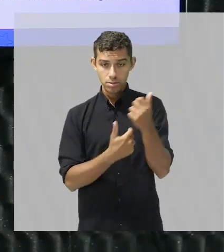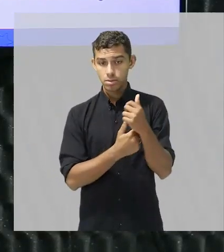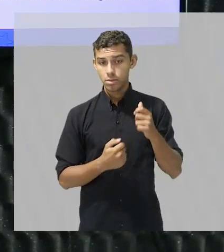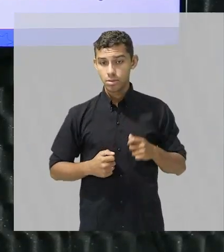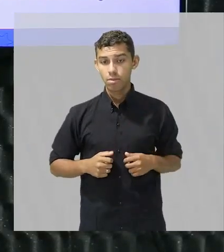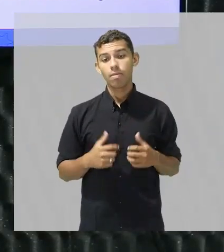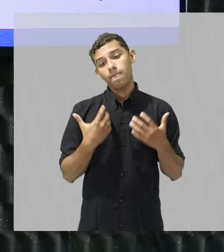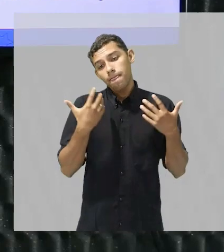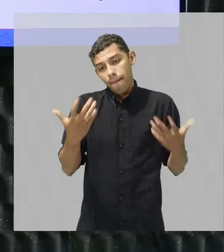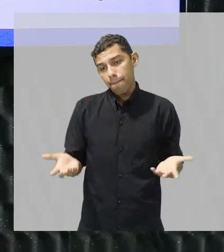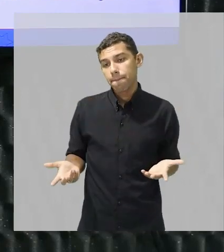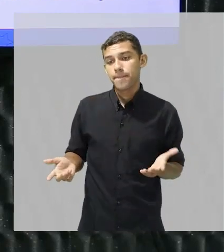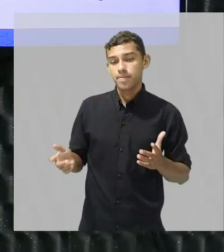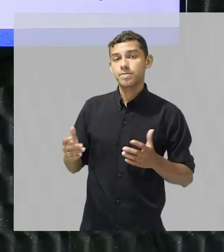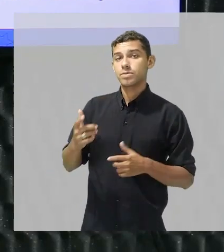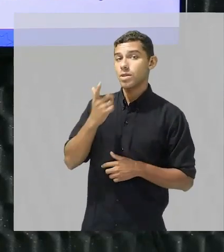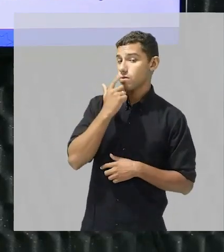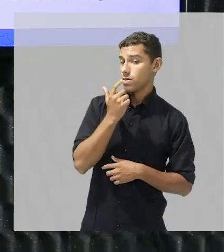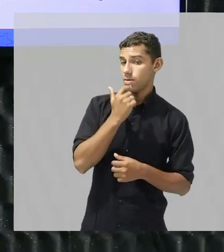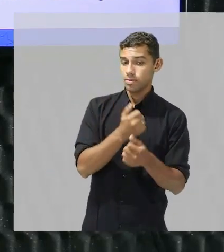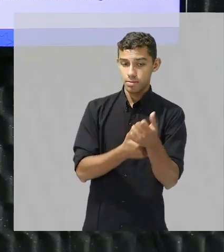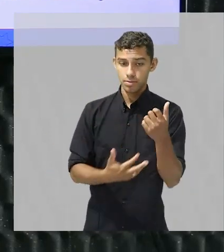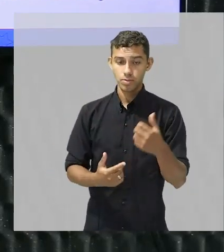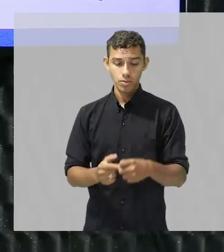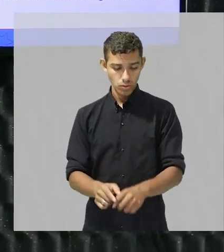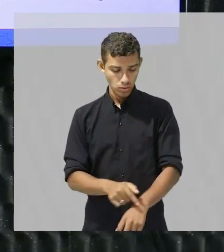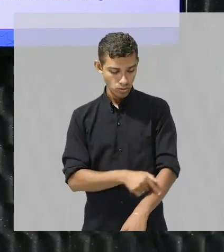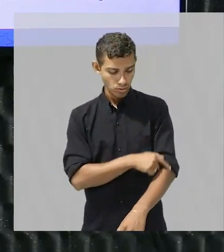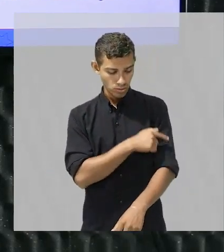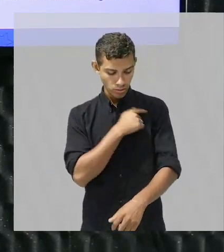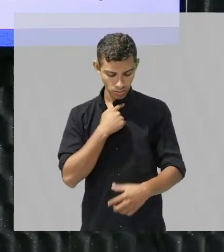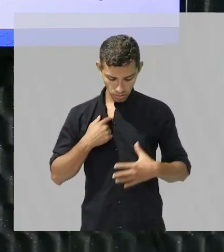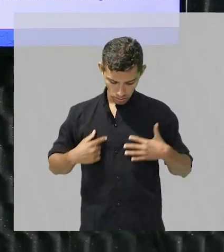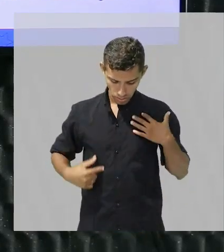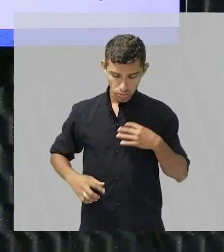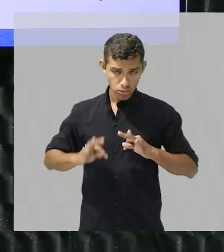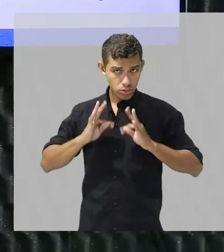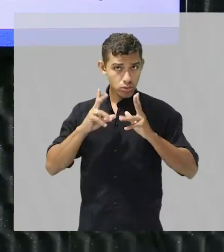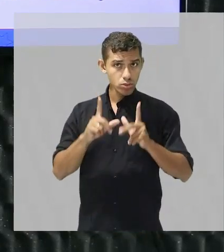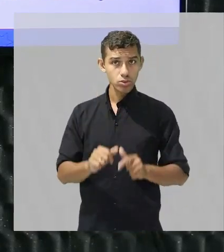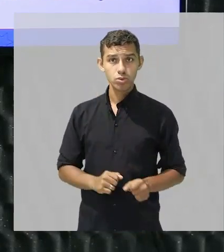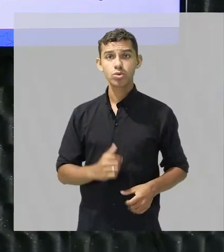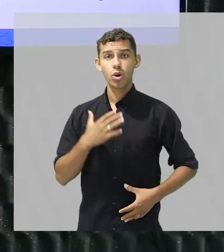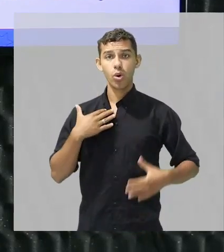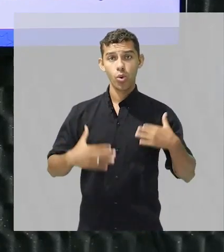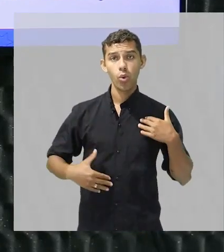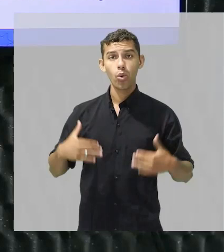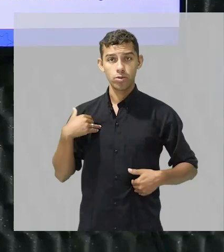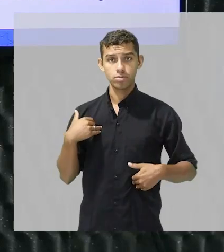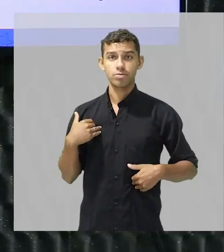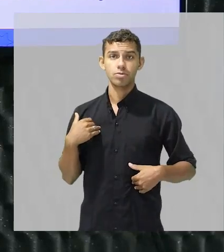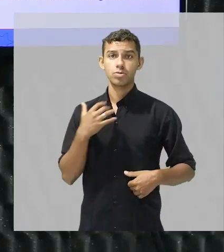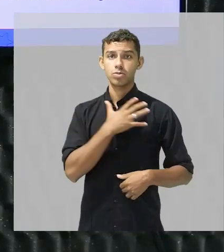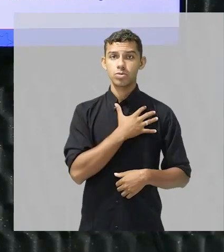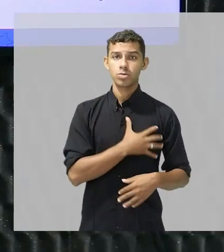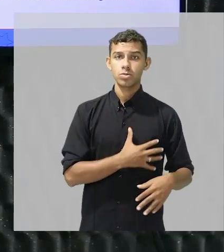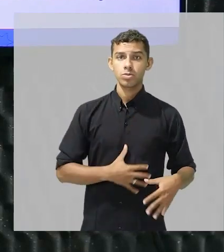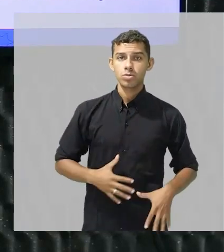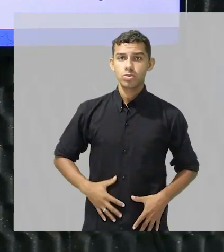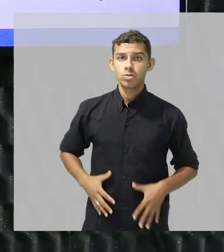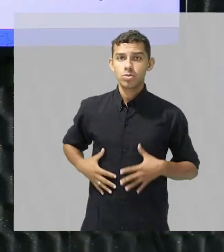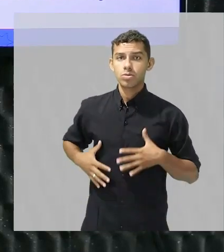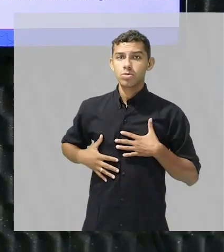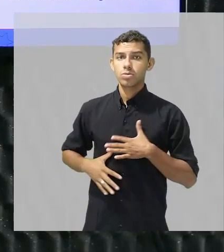corrente sanguínea, esse sangue ele vai circular para todo o corpo, para todas as regiões do corpo. Então, ele vai para